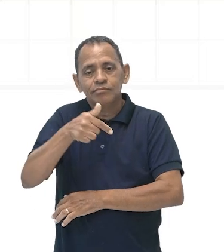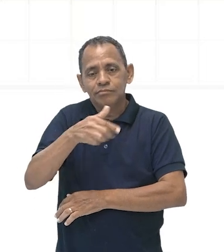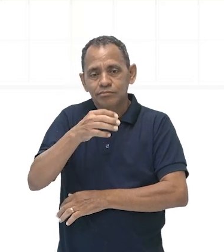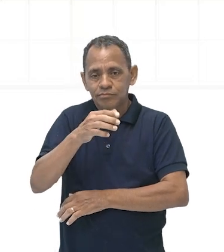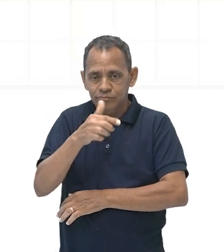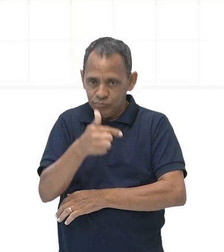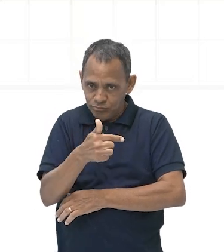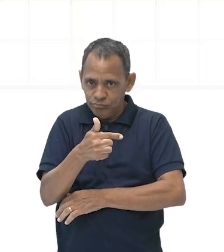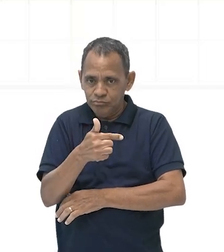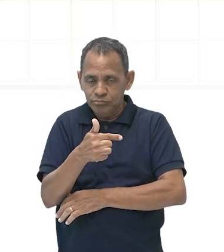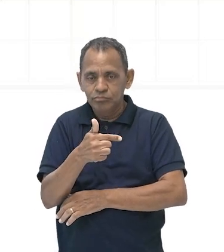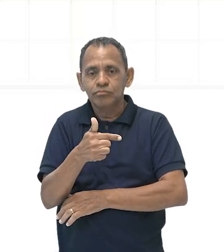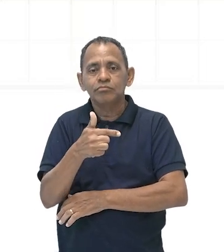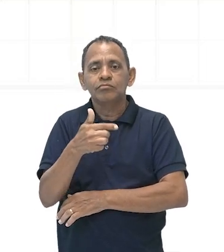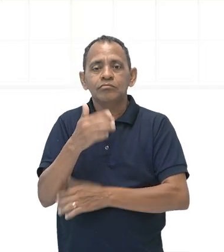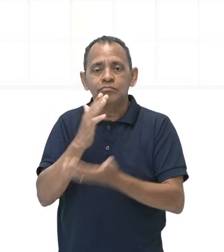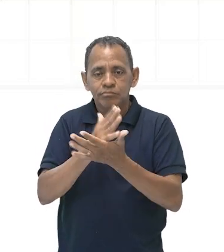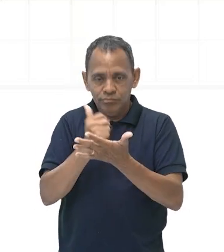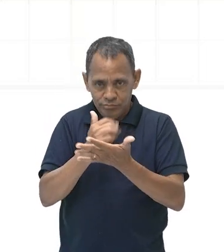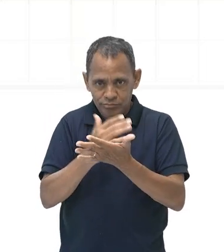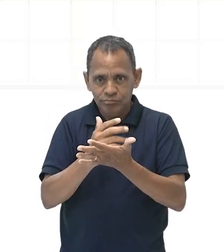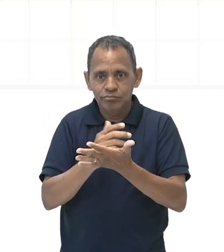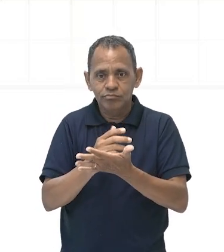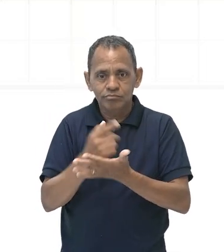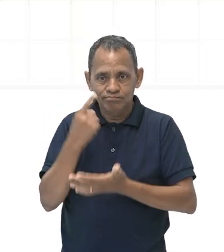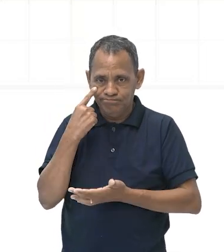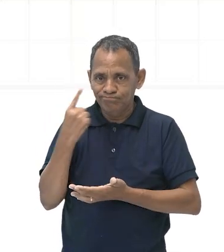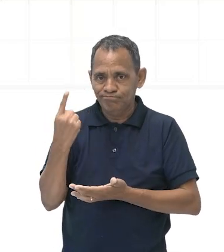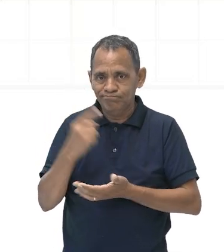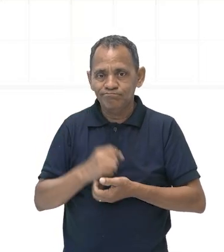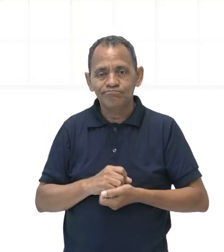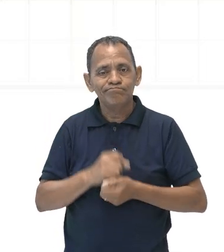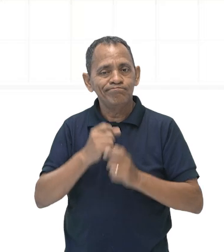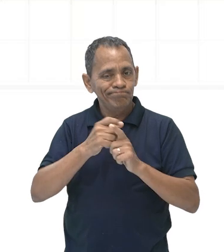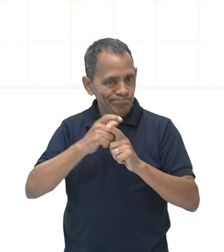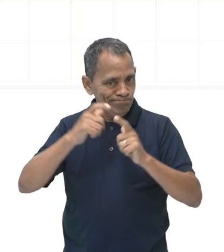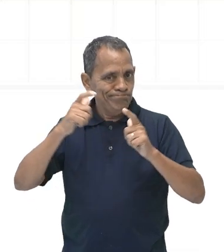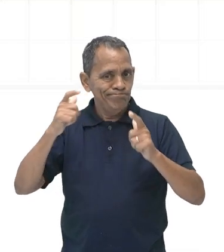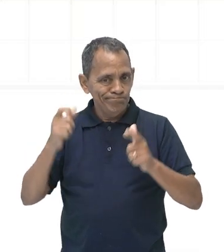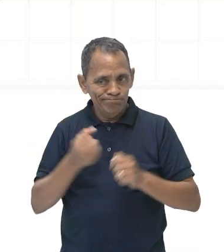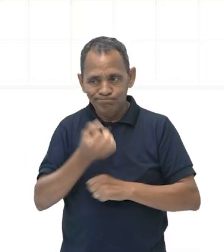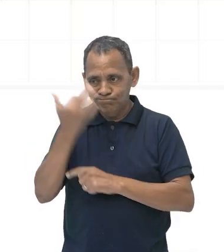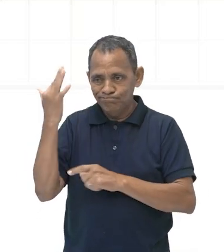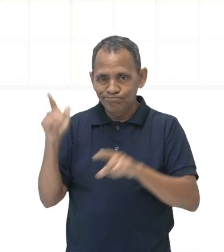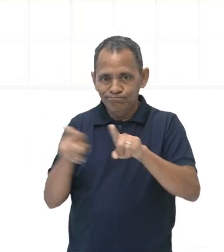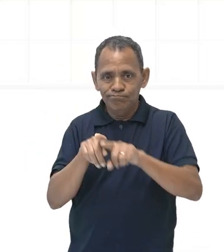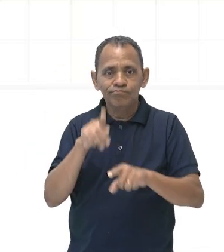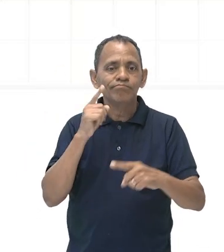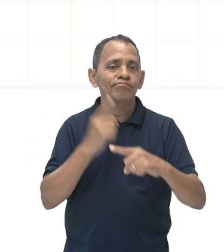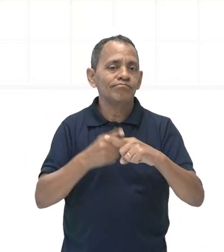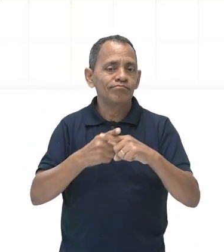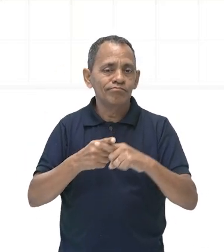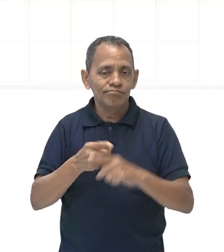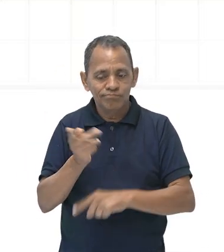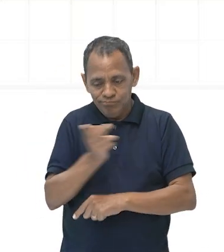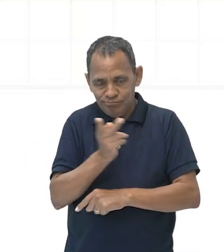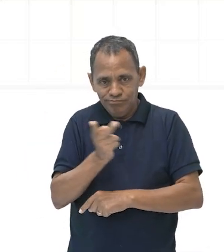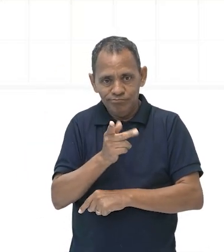672 bolos, né? Então, vejam como realmente aumentou aí, né? Porque as duas grandezas são